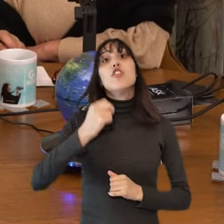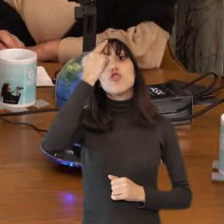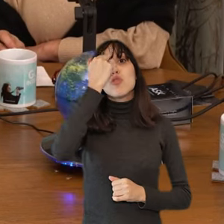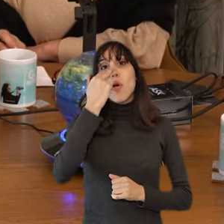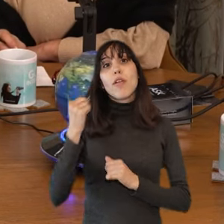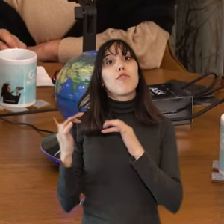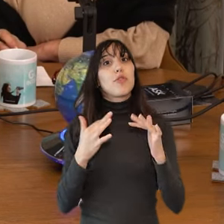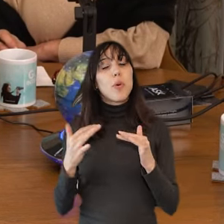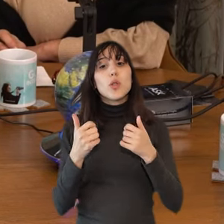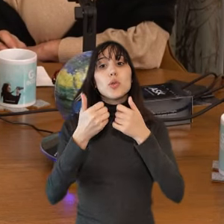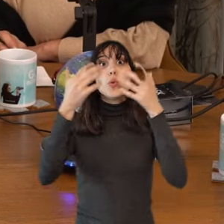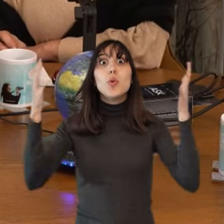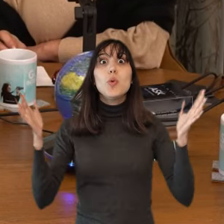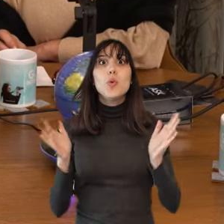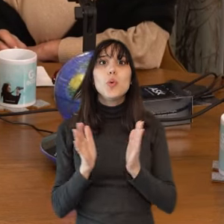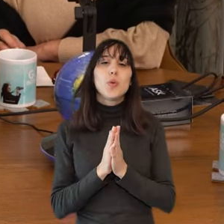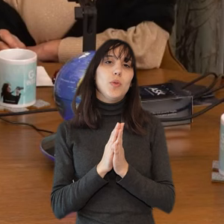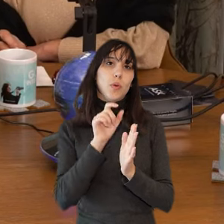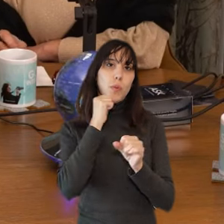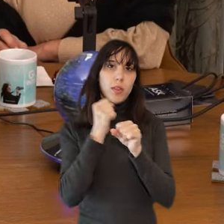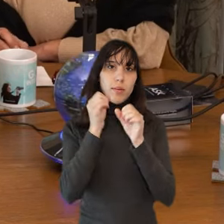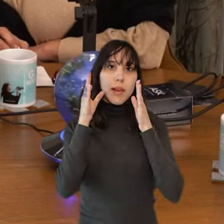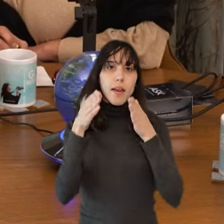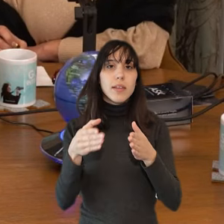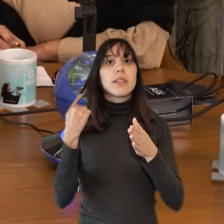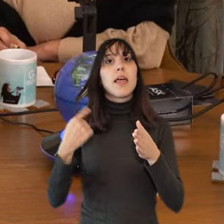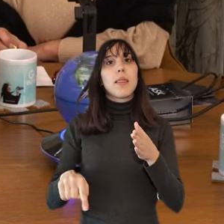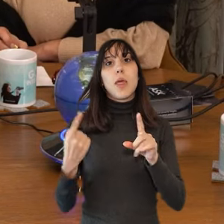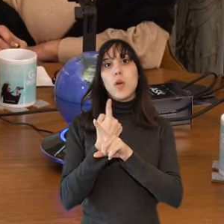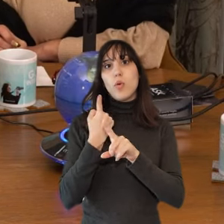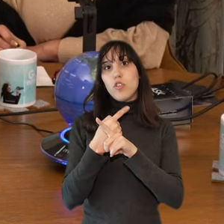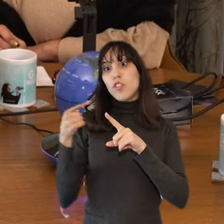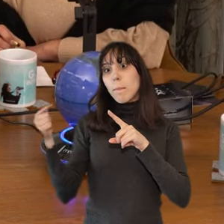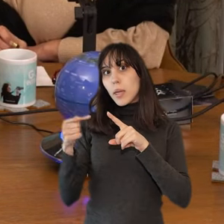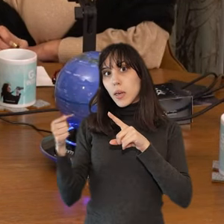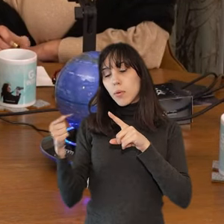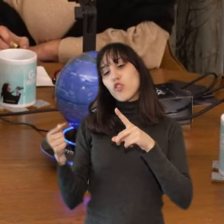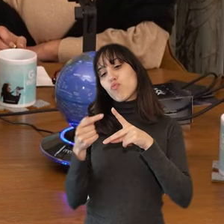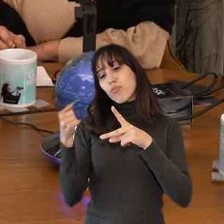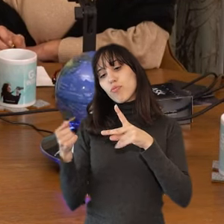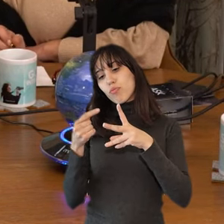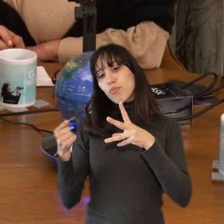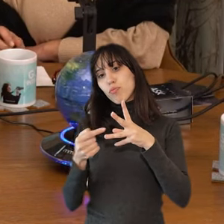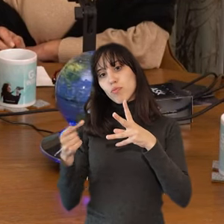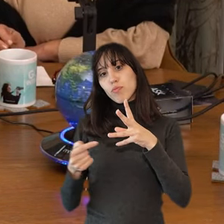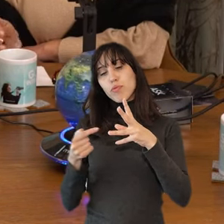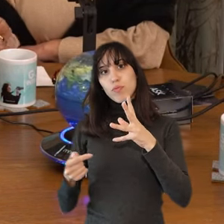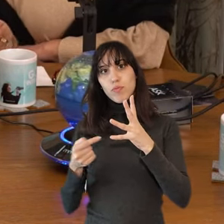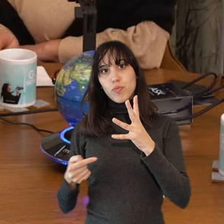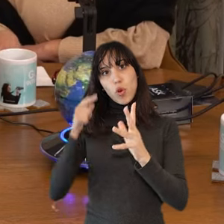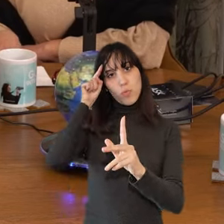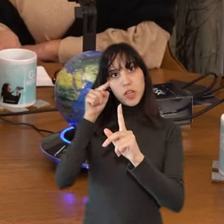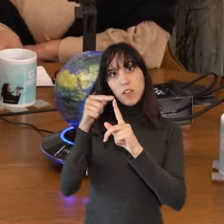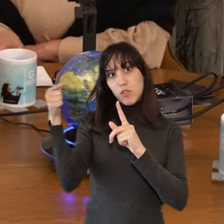tudo pode ser trabalhado existem alguns requisitos mínimos existe alguns eh H alguns